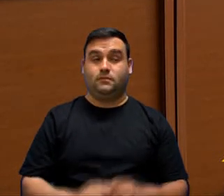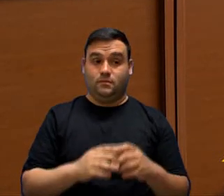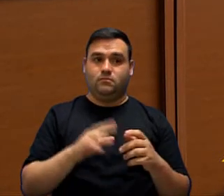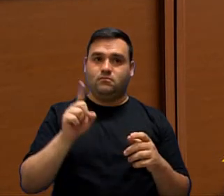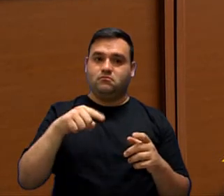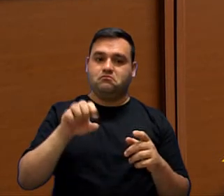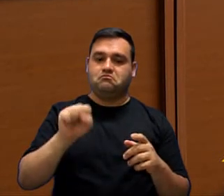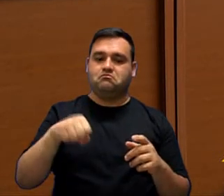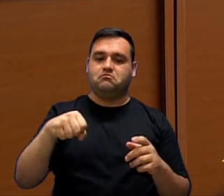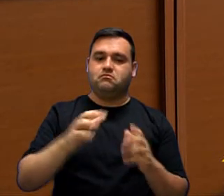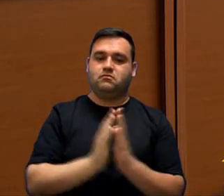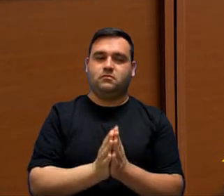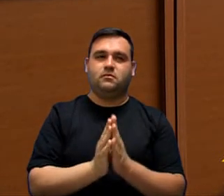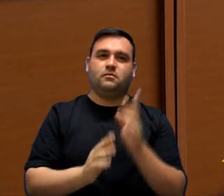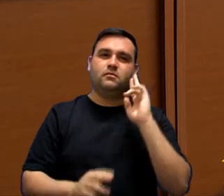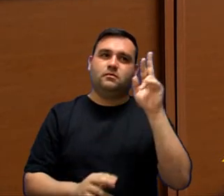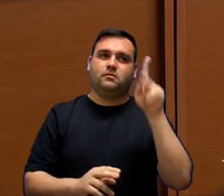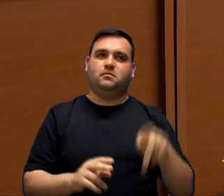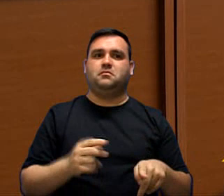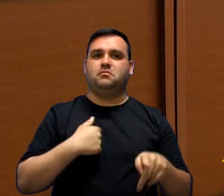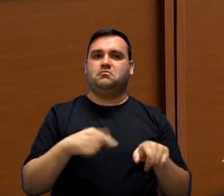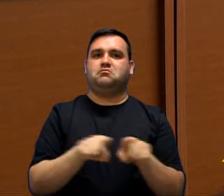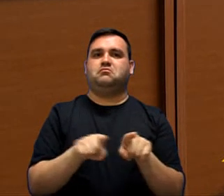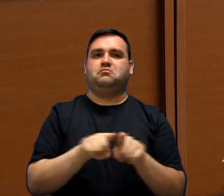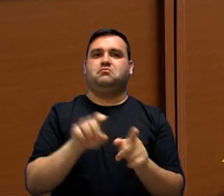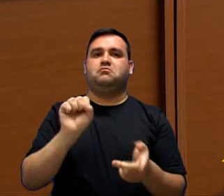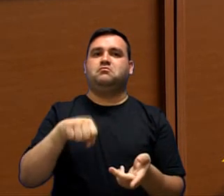Encaminhamento, eu voto sim, colegas. Presidente, também voto sim.